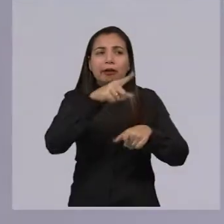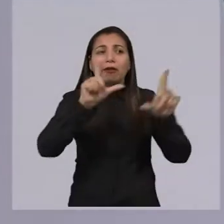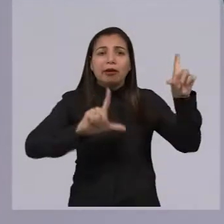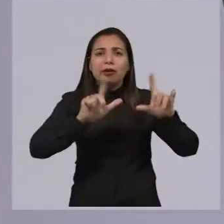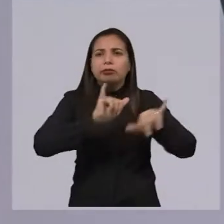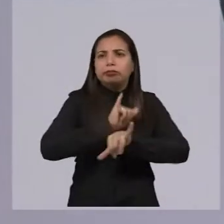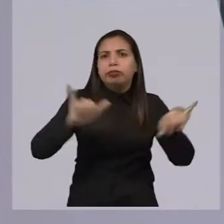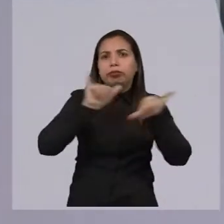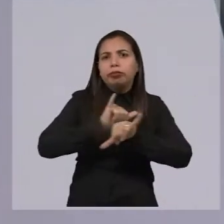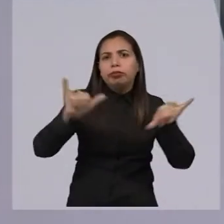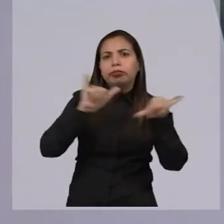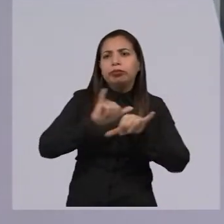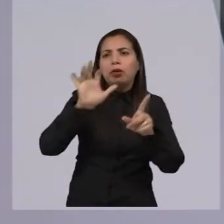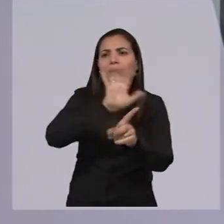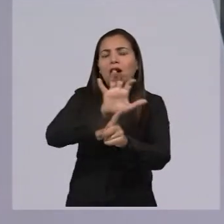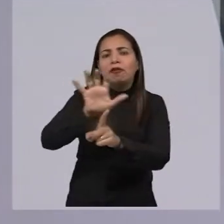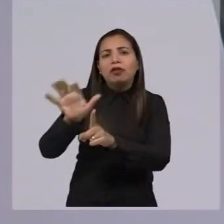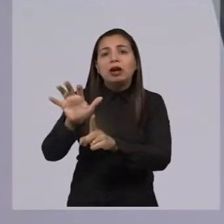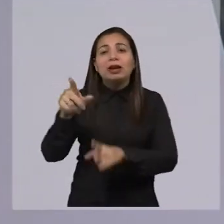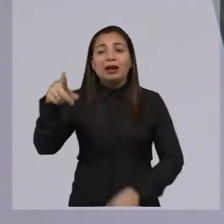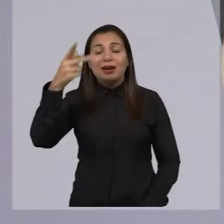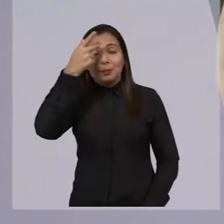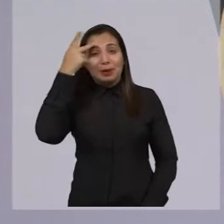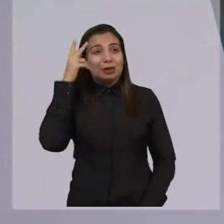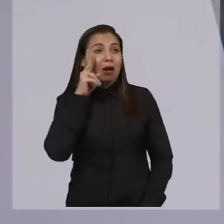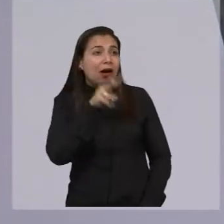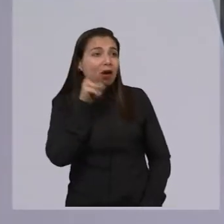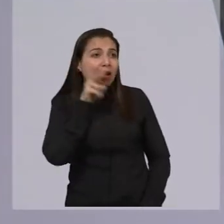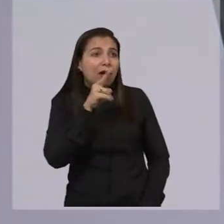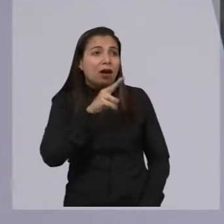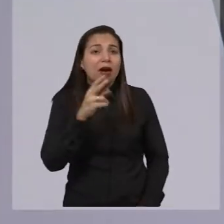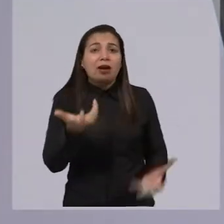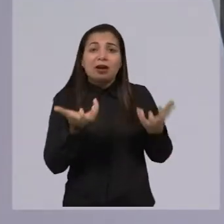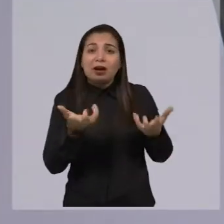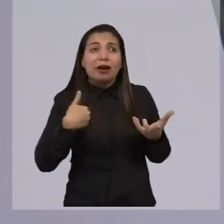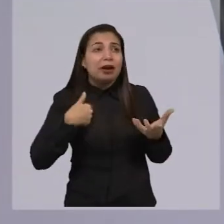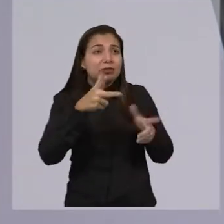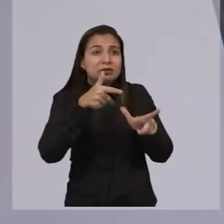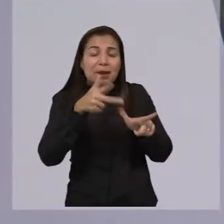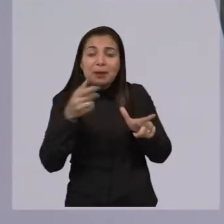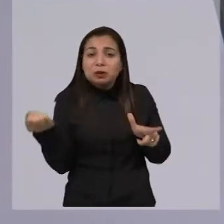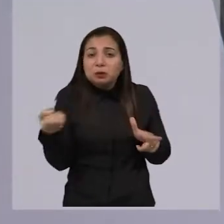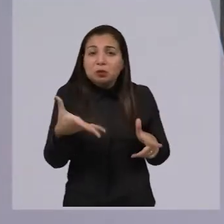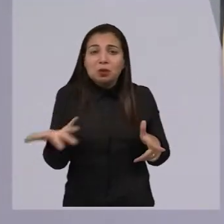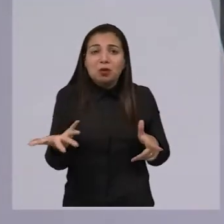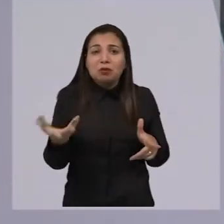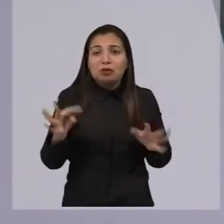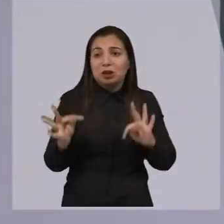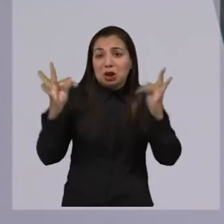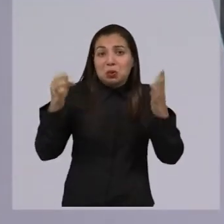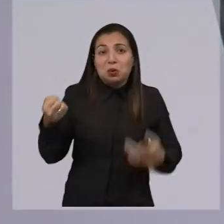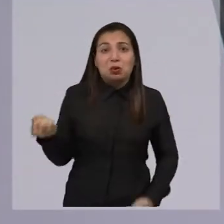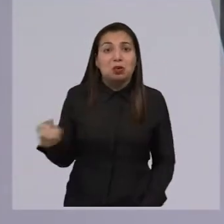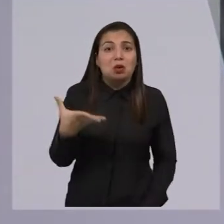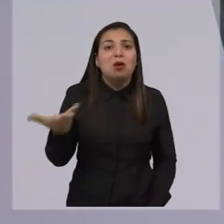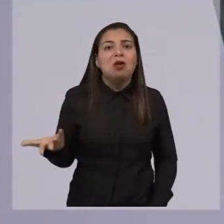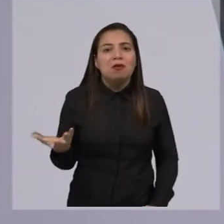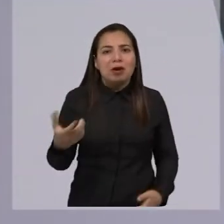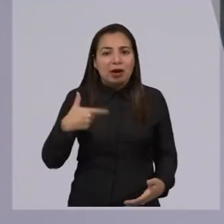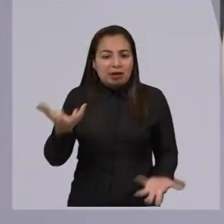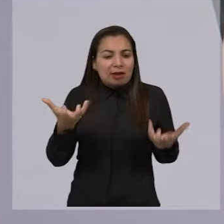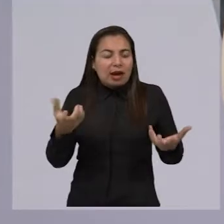o menino perfeitamente. do asfalto tem e ele não tem. Porque ele é induzido a isso pela mídia, de ter que comprar, de ter